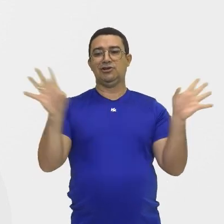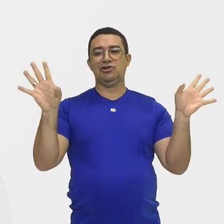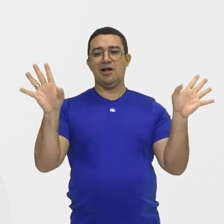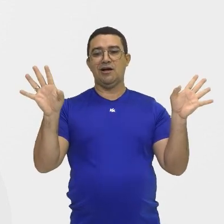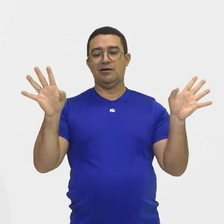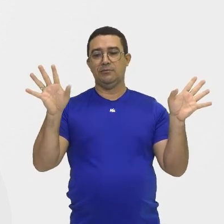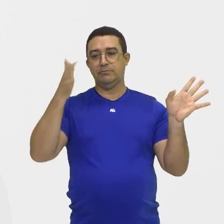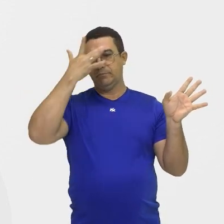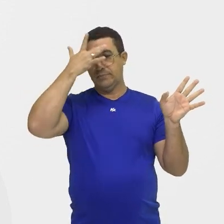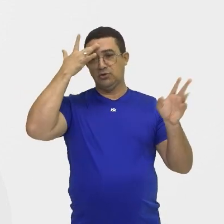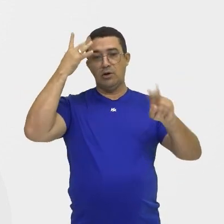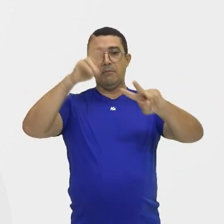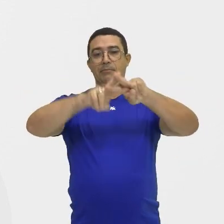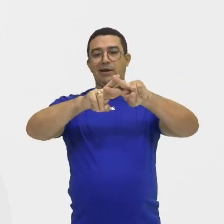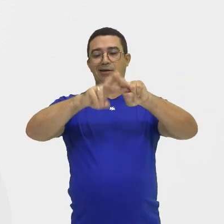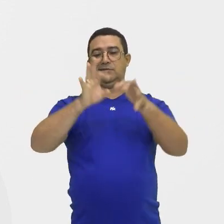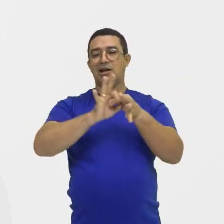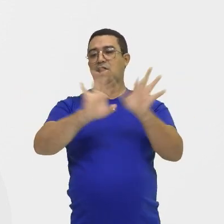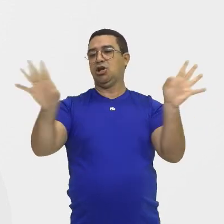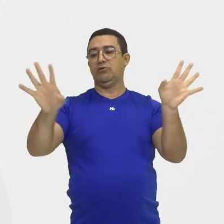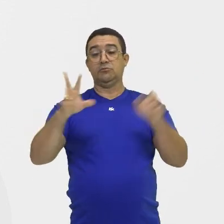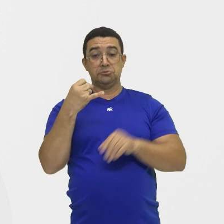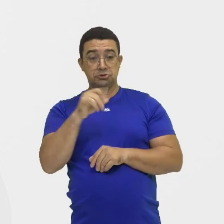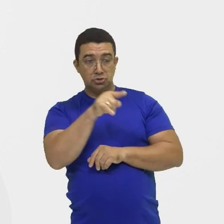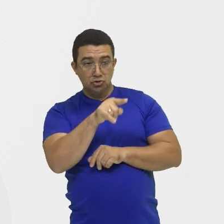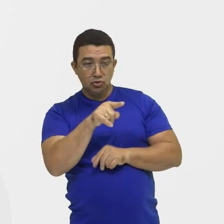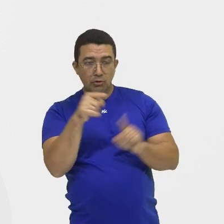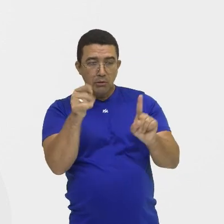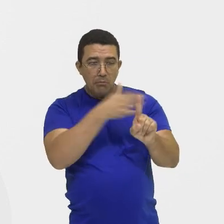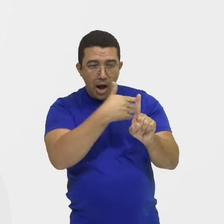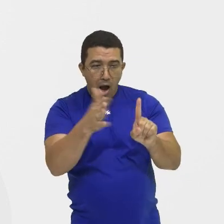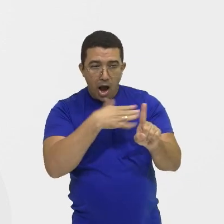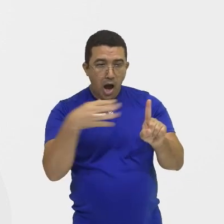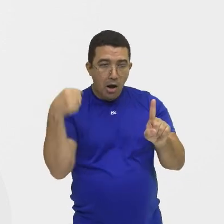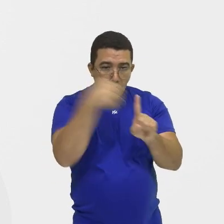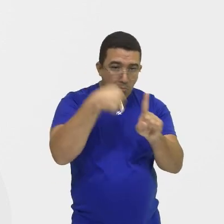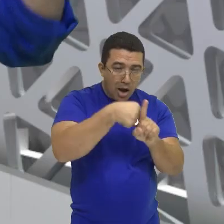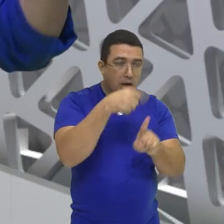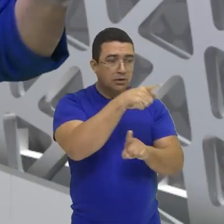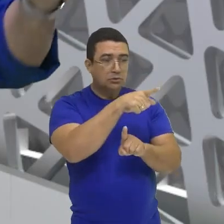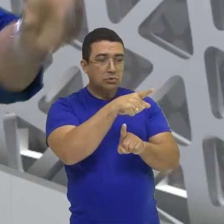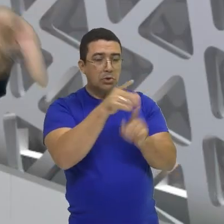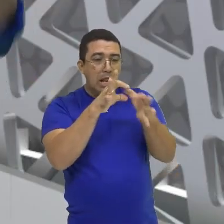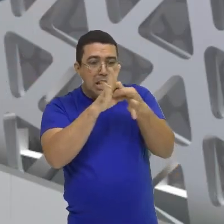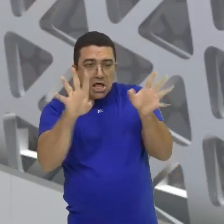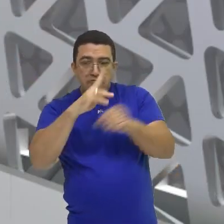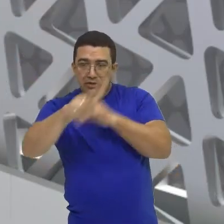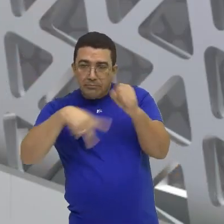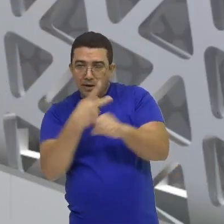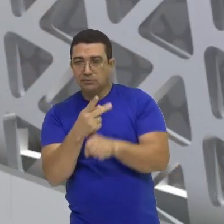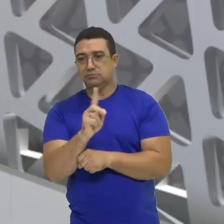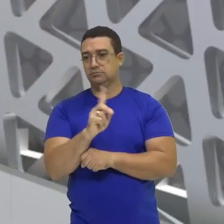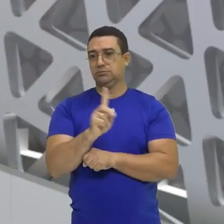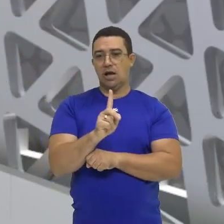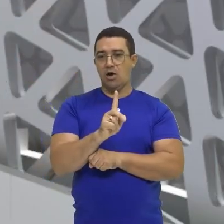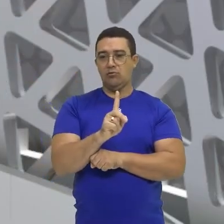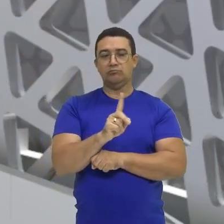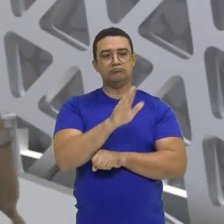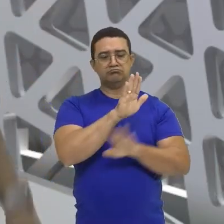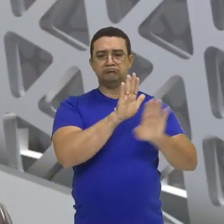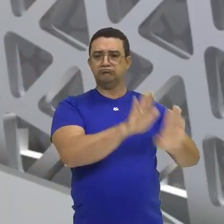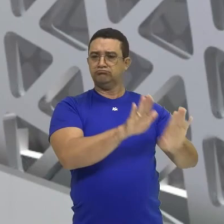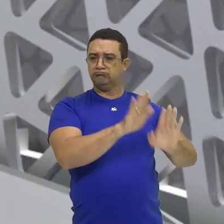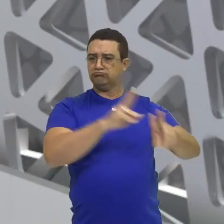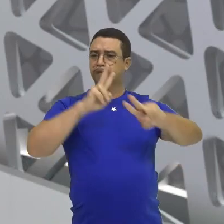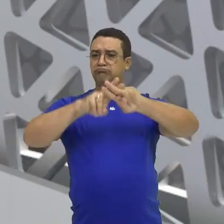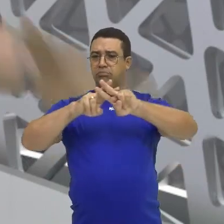nenhum caso. Viu? Agrediu, foi denunciado, fica preso. Tem que lembrar disso. Pense 1 milhão de vezes